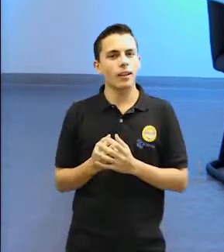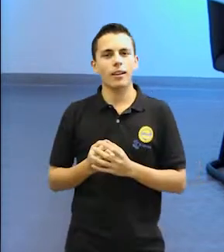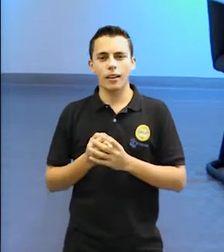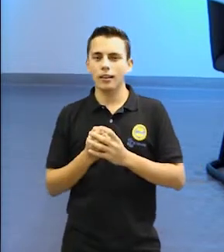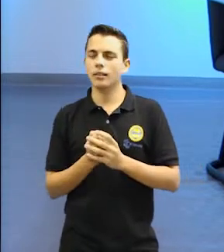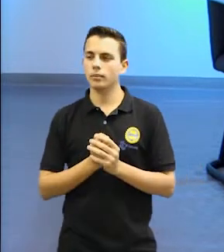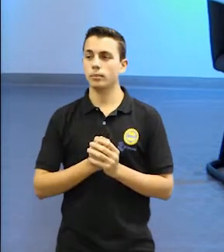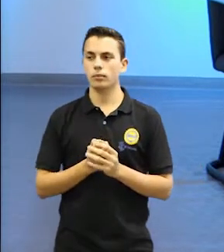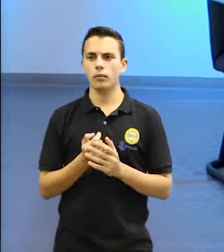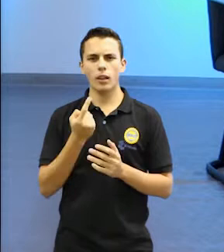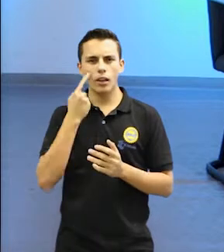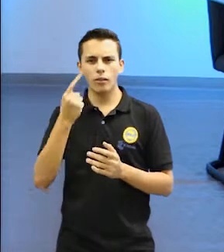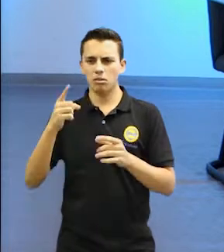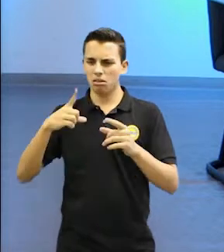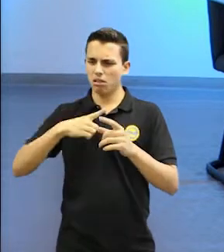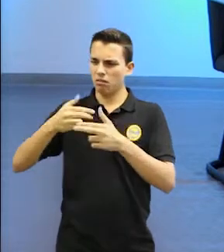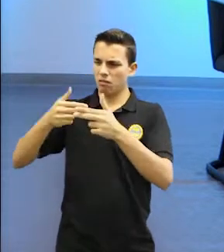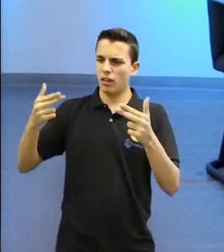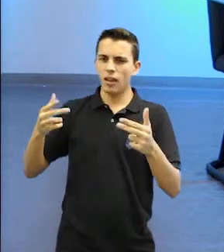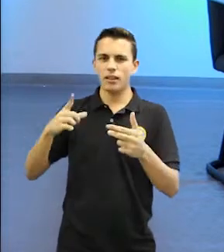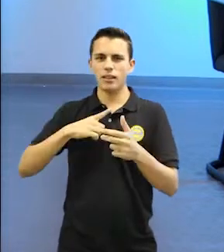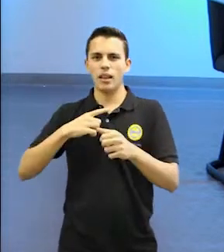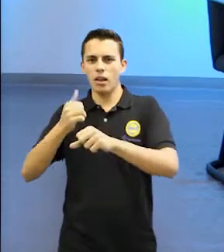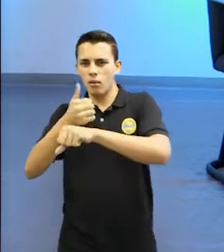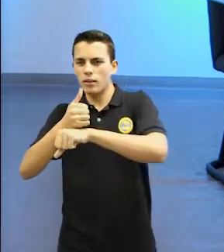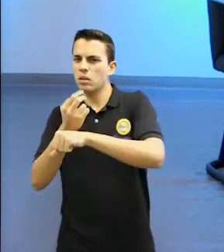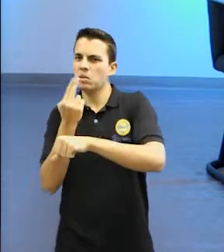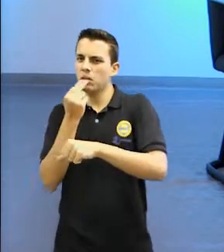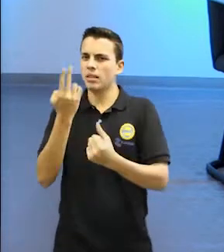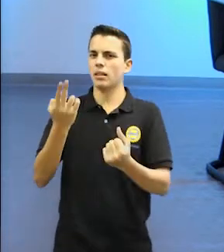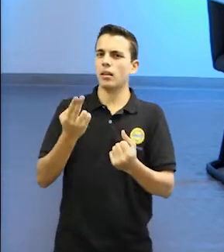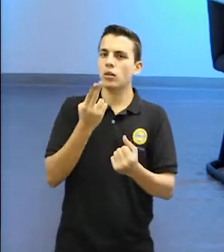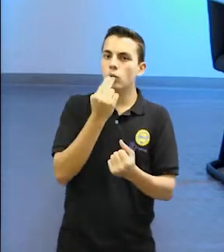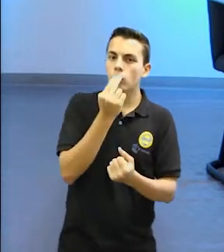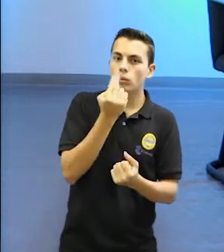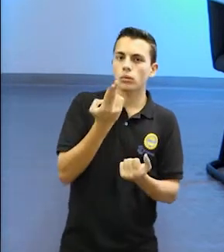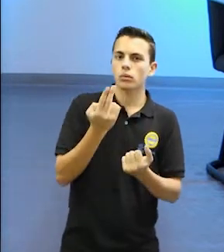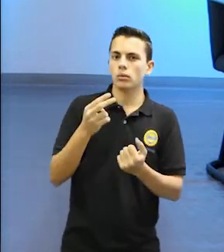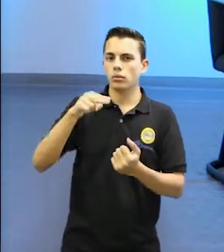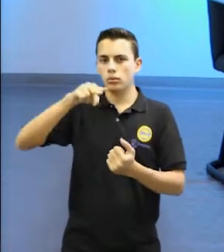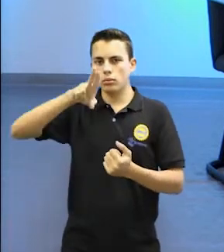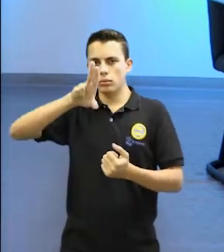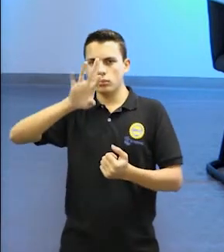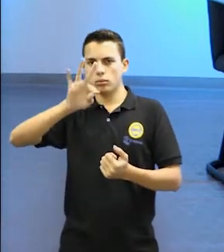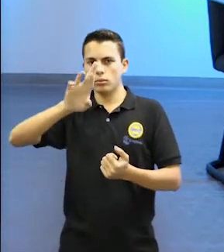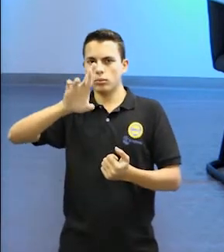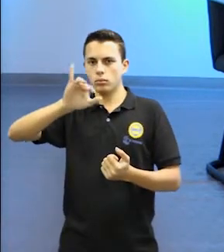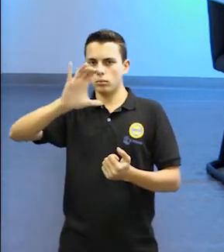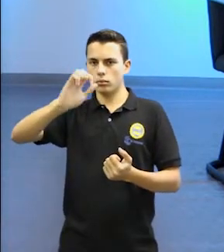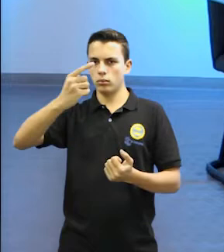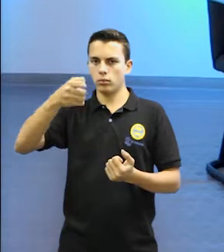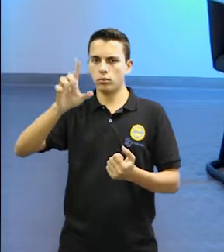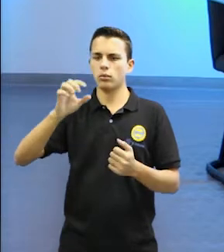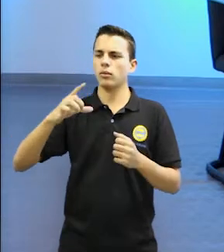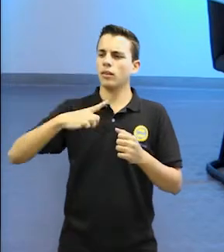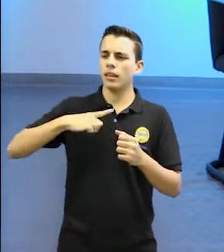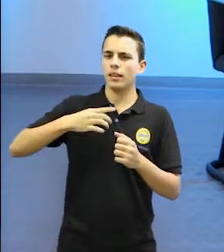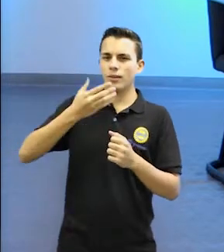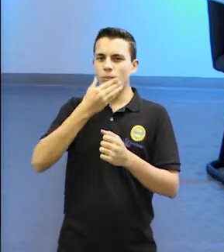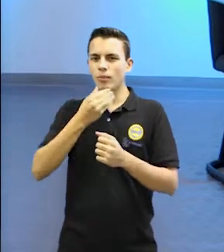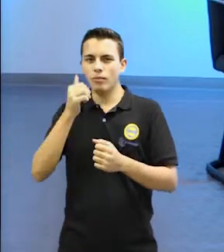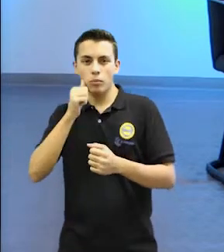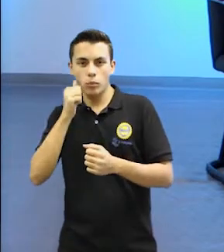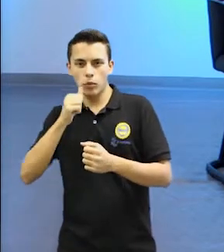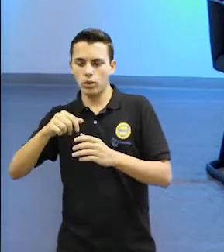lá nutrição, você tem orientador físico, você tem uma coreógrafa, coachings, né? Nós